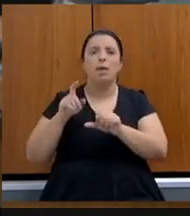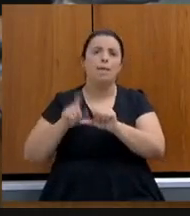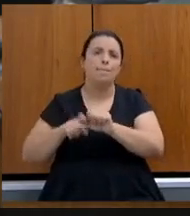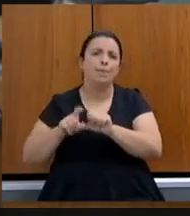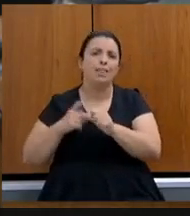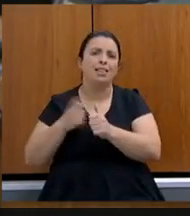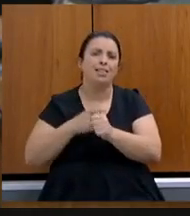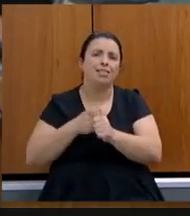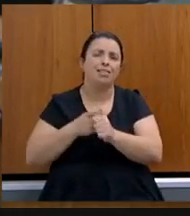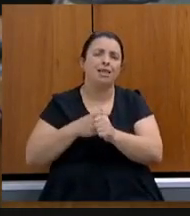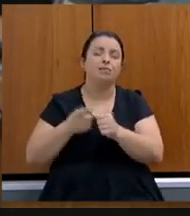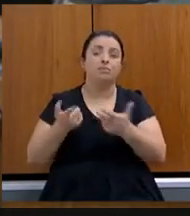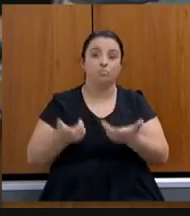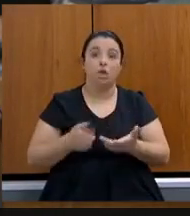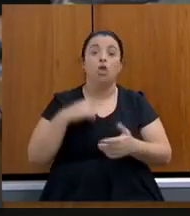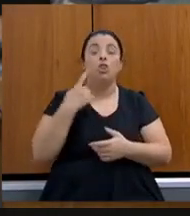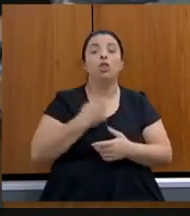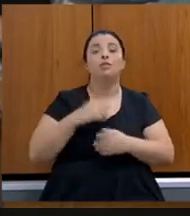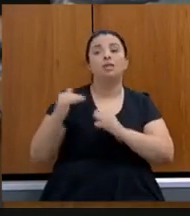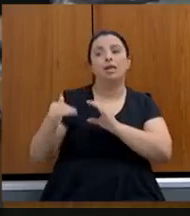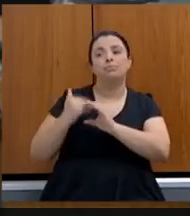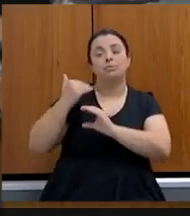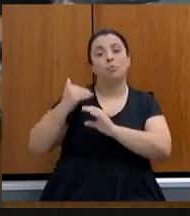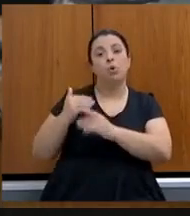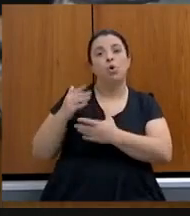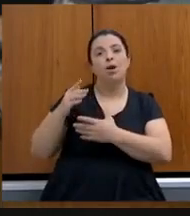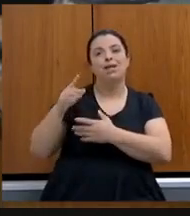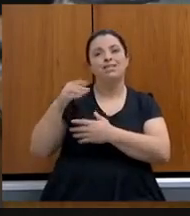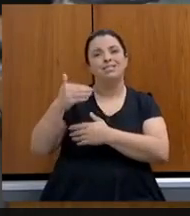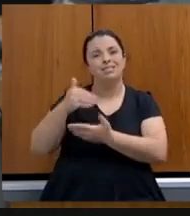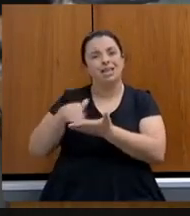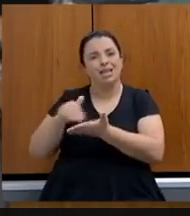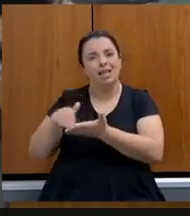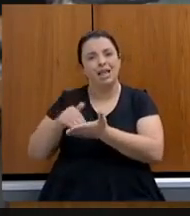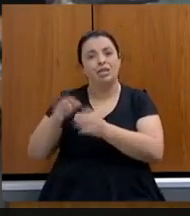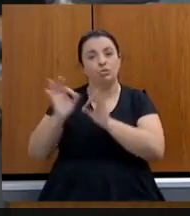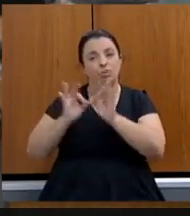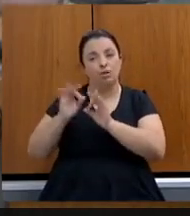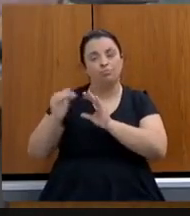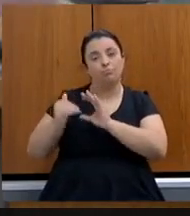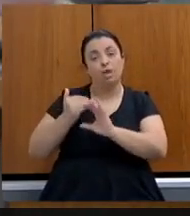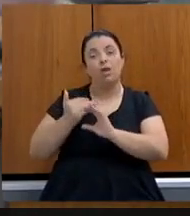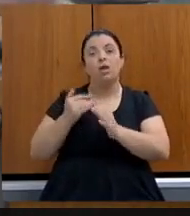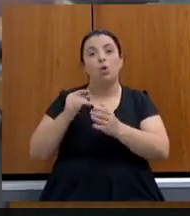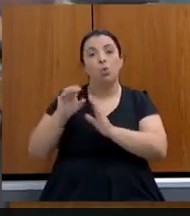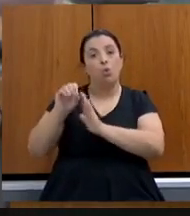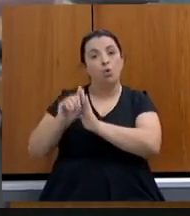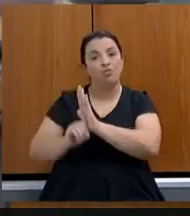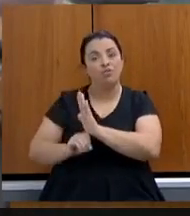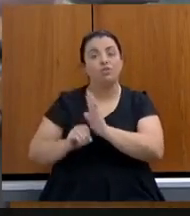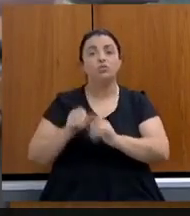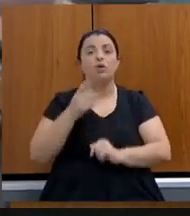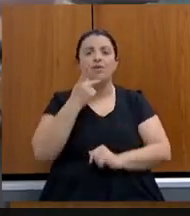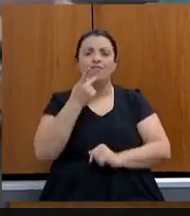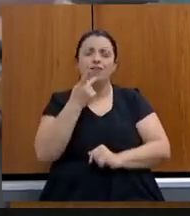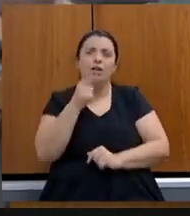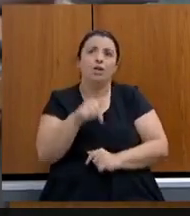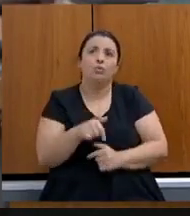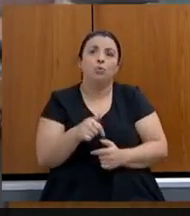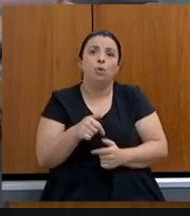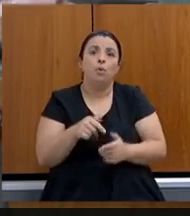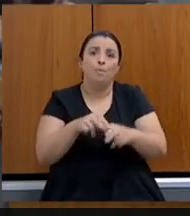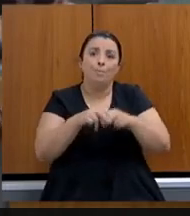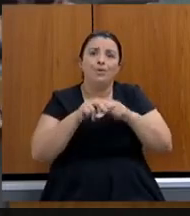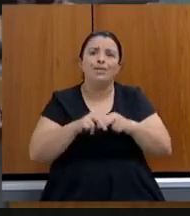secretaria de da secretaria de planejamento no Ofício de 1026 em relação à questão a própria do Estado de calamidade